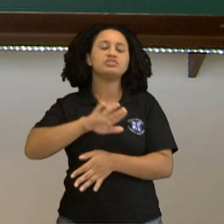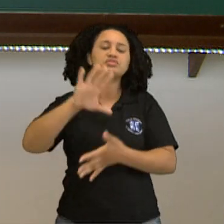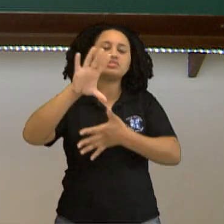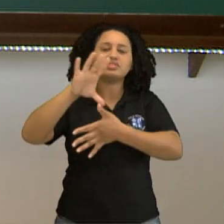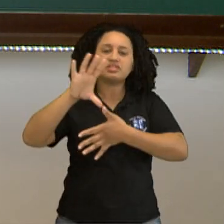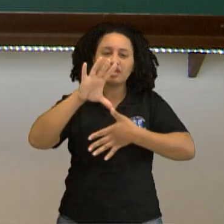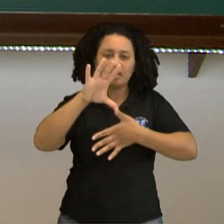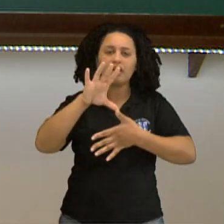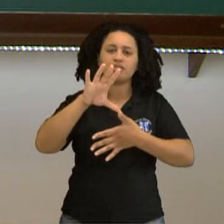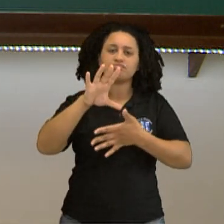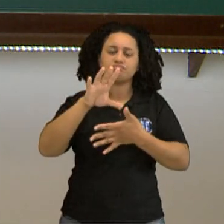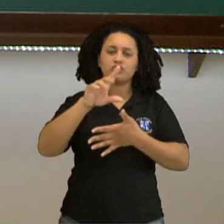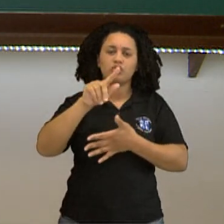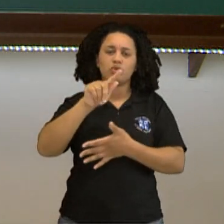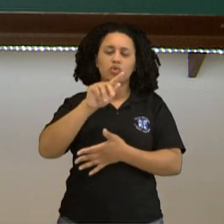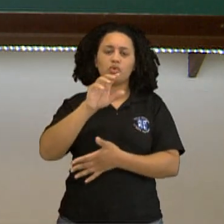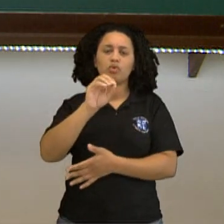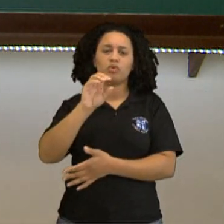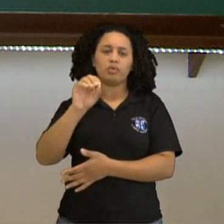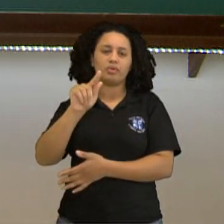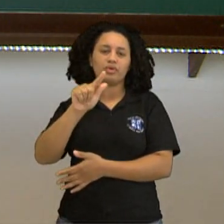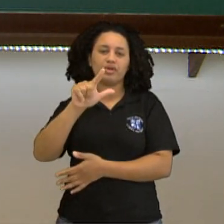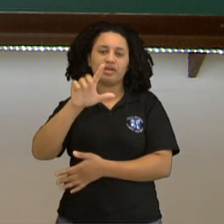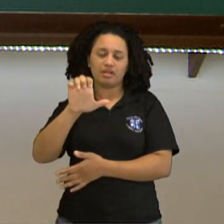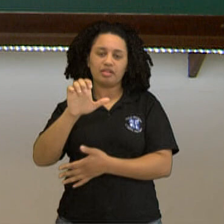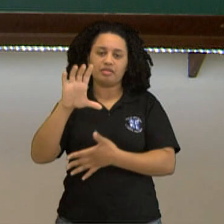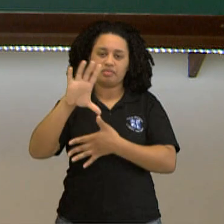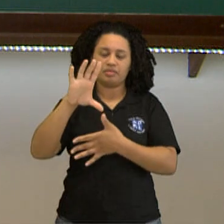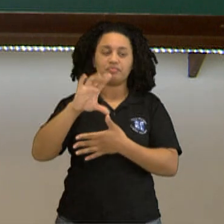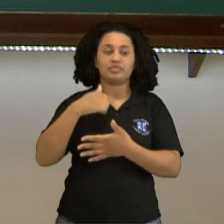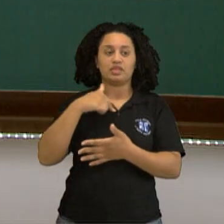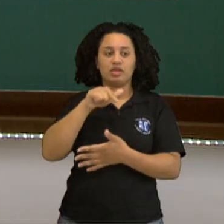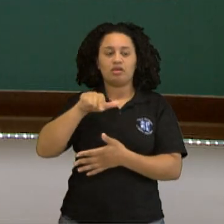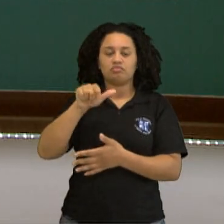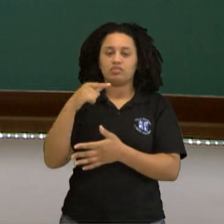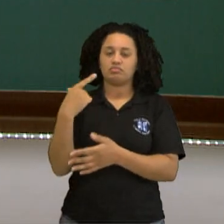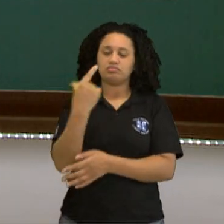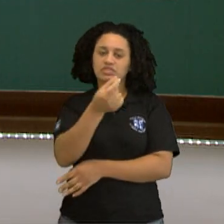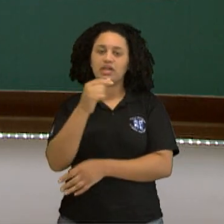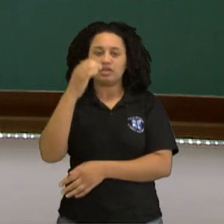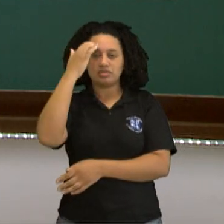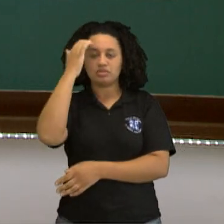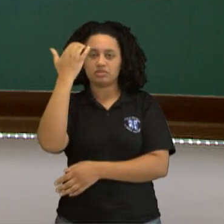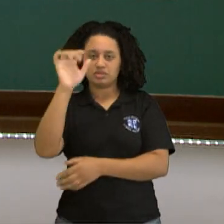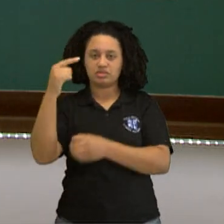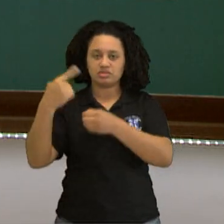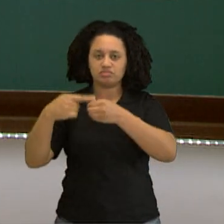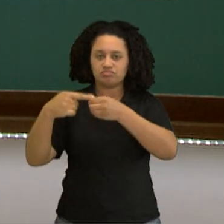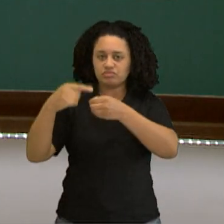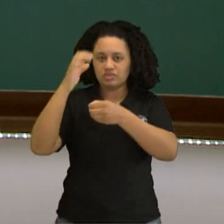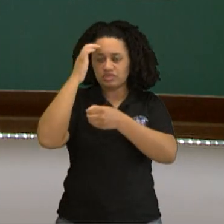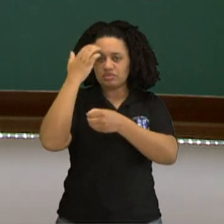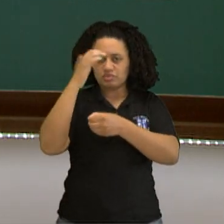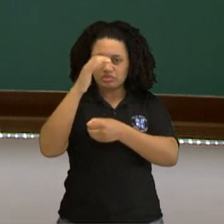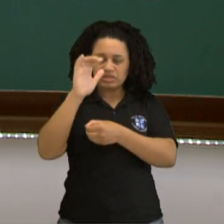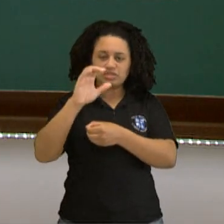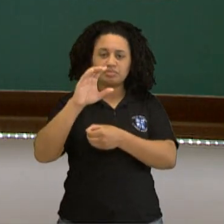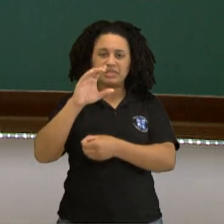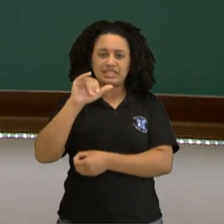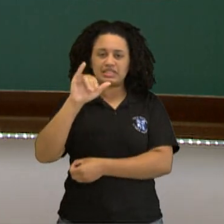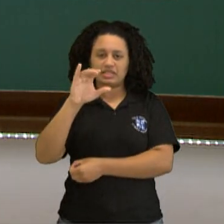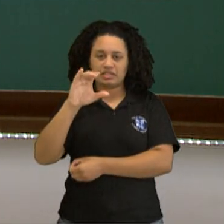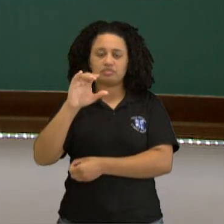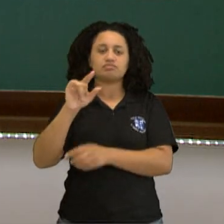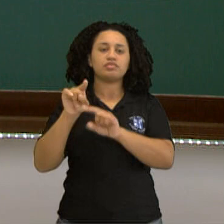Maps, certo? E aqui eu peguei duas posições. Eu peguei aqui, por exemplo, saindo de Curitiba, da cidade industrial, e indo